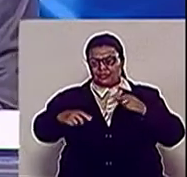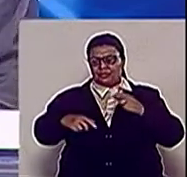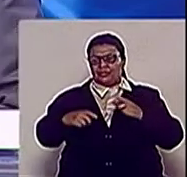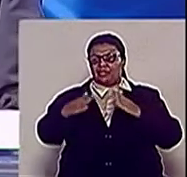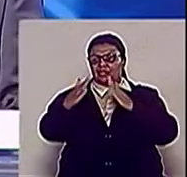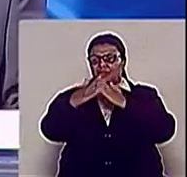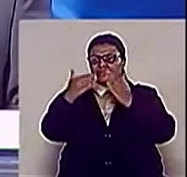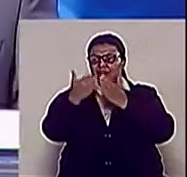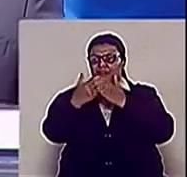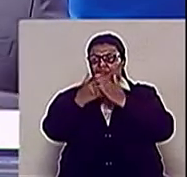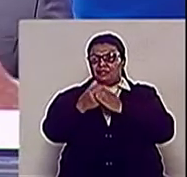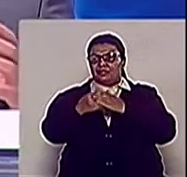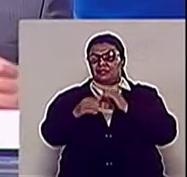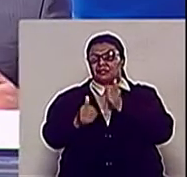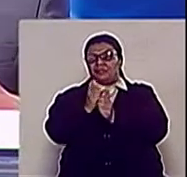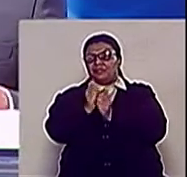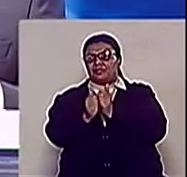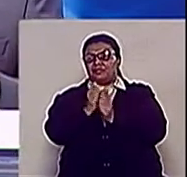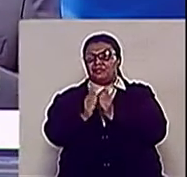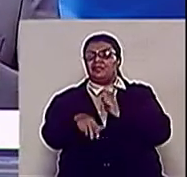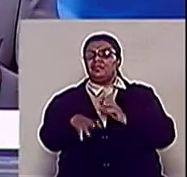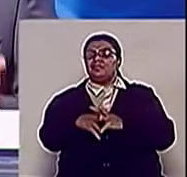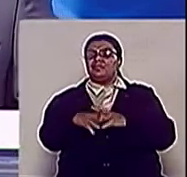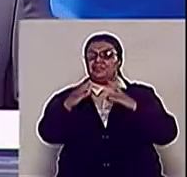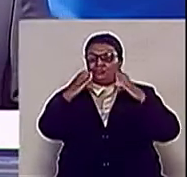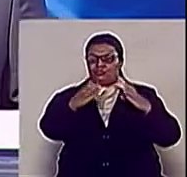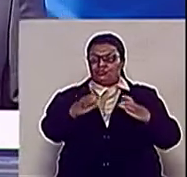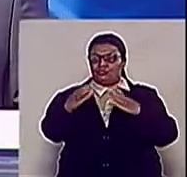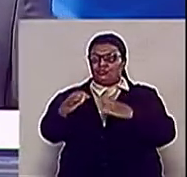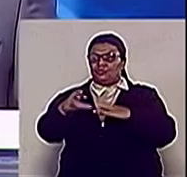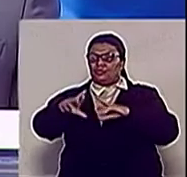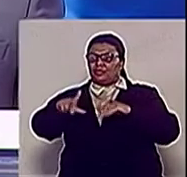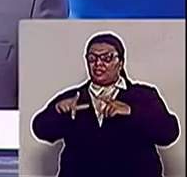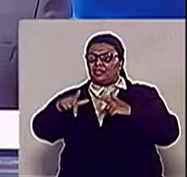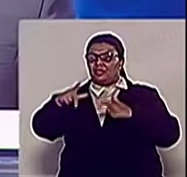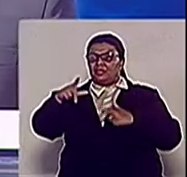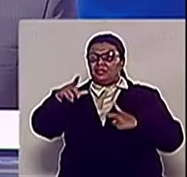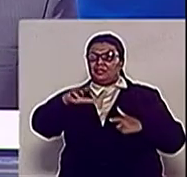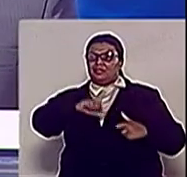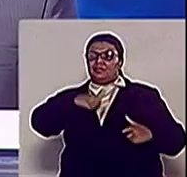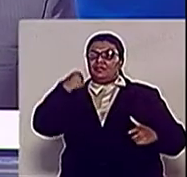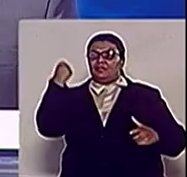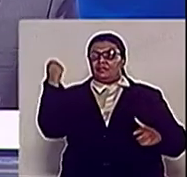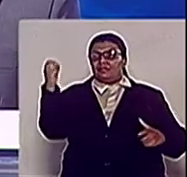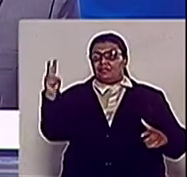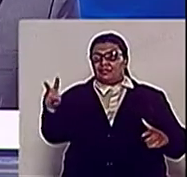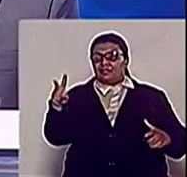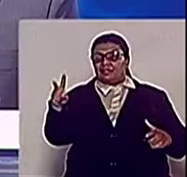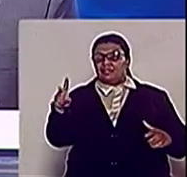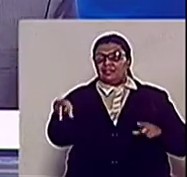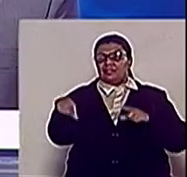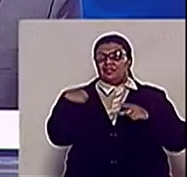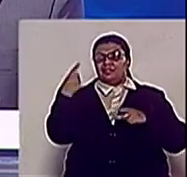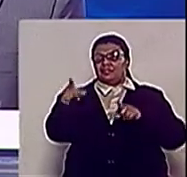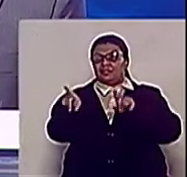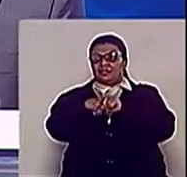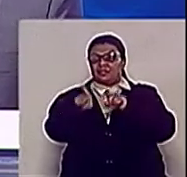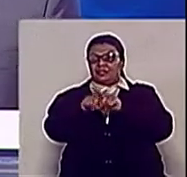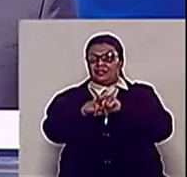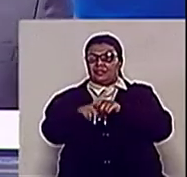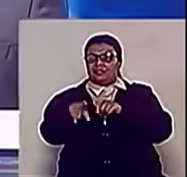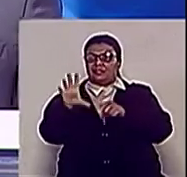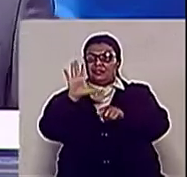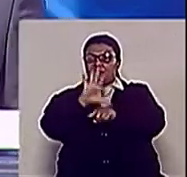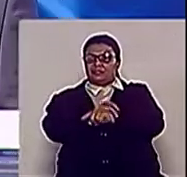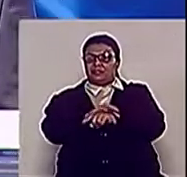espaços esportivos. Criamos o projeto Vencer, onde nós trabalhamos tanto a prevenção como o combate